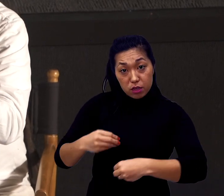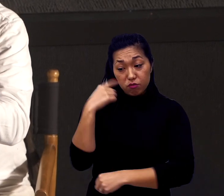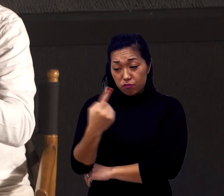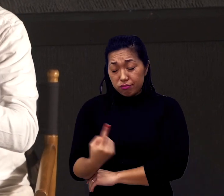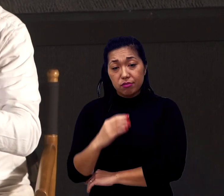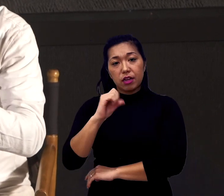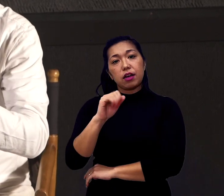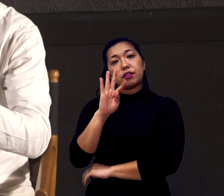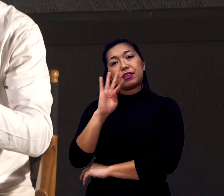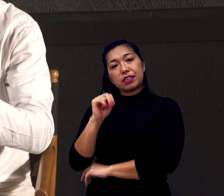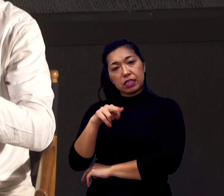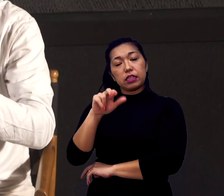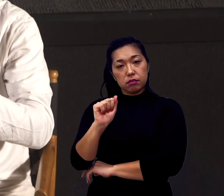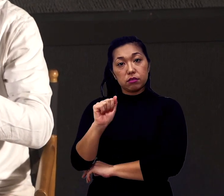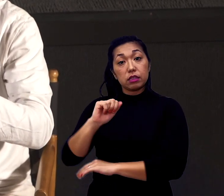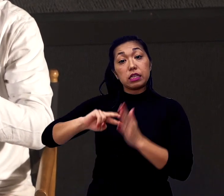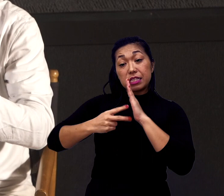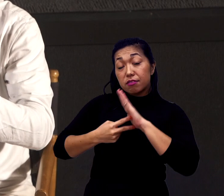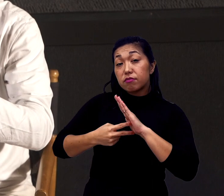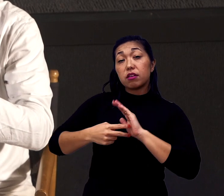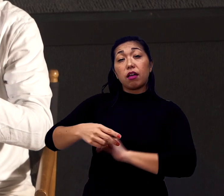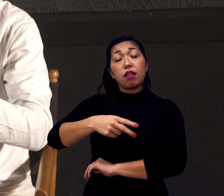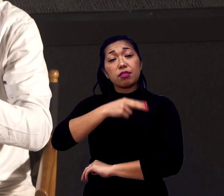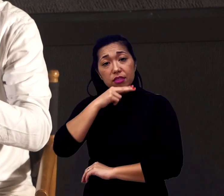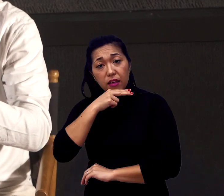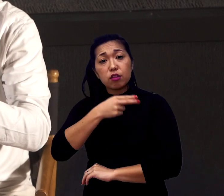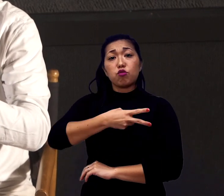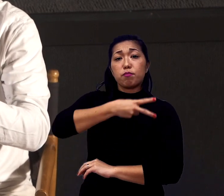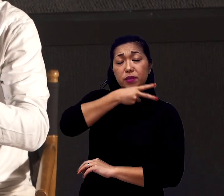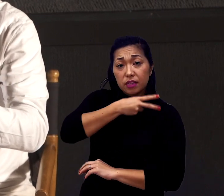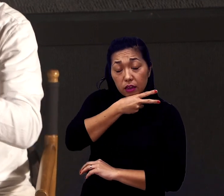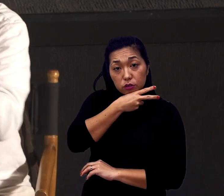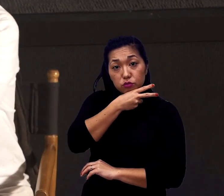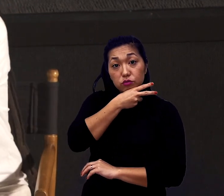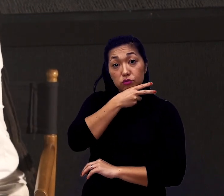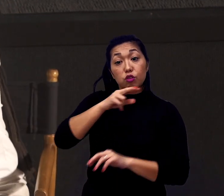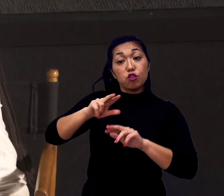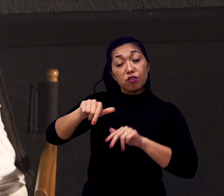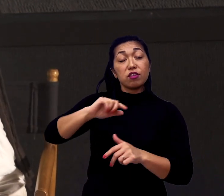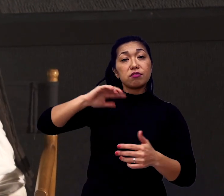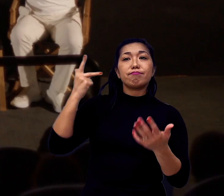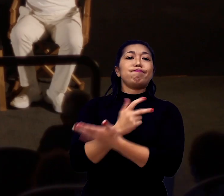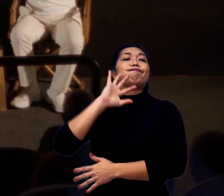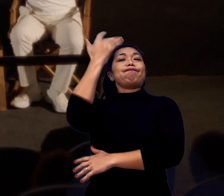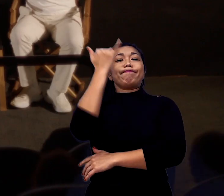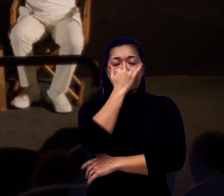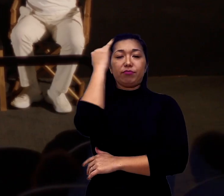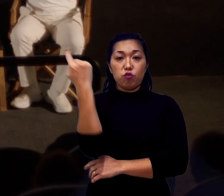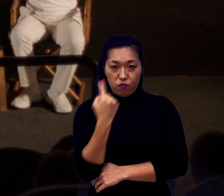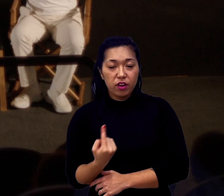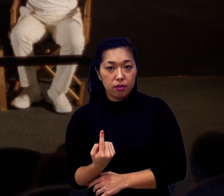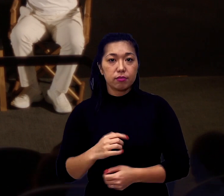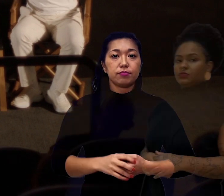bisnetos da inundação bíblica. E, nesse momento, o que foi que aconteceu